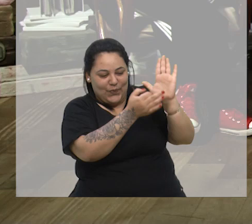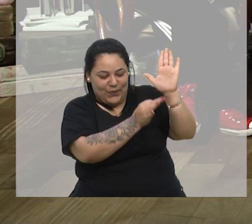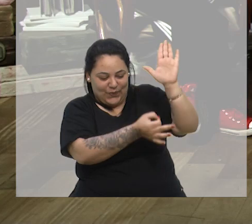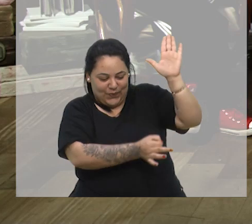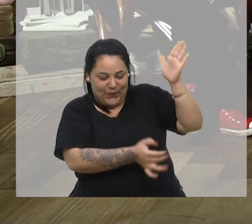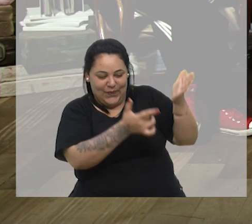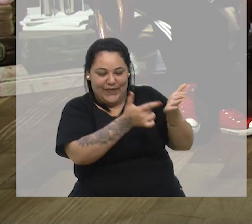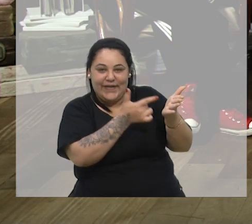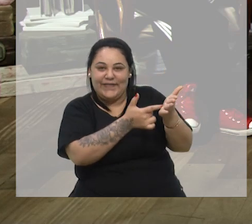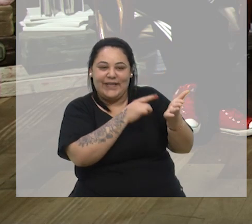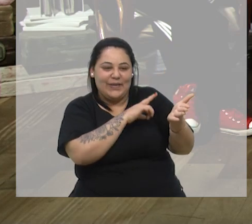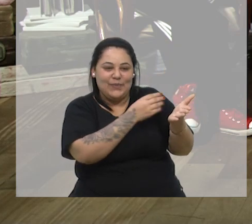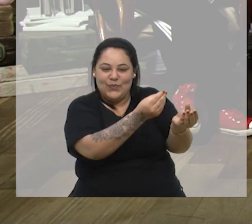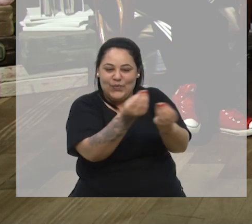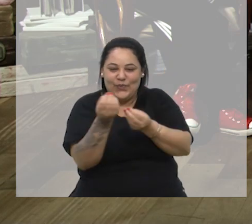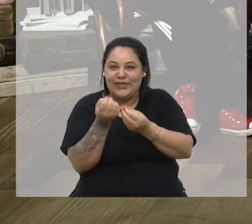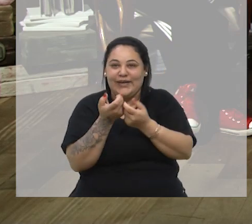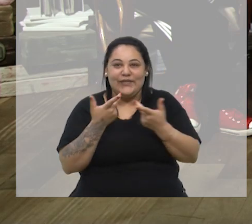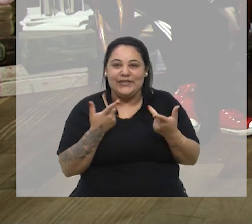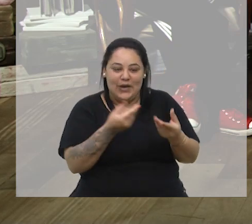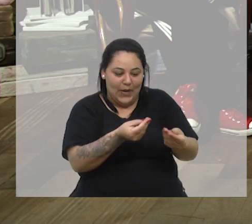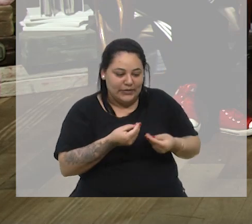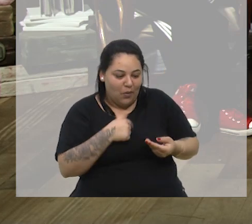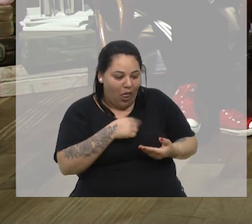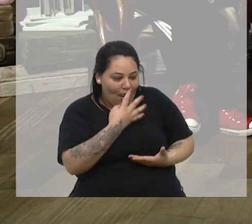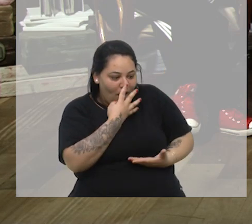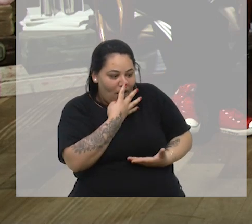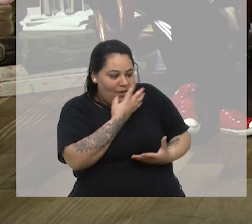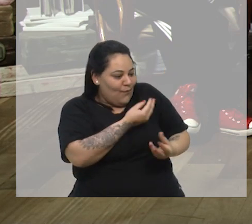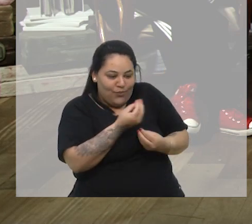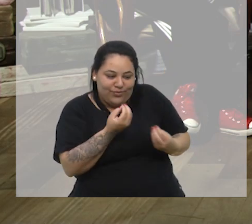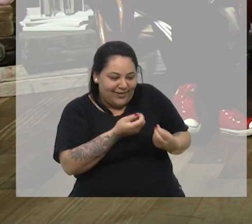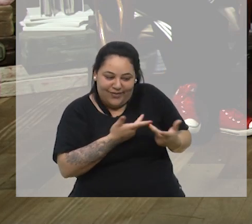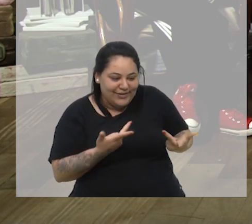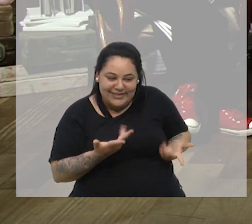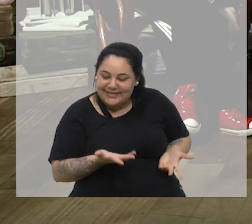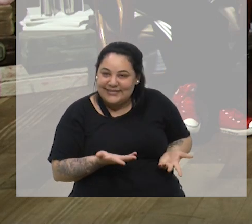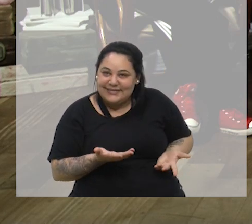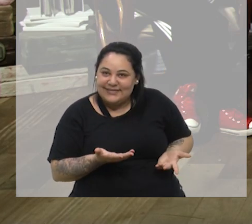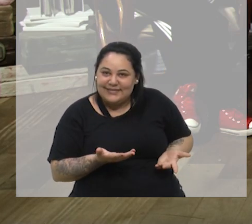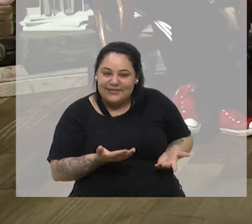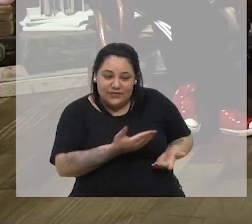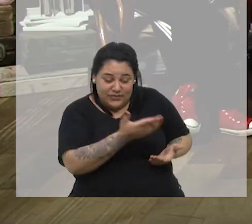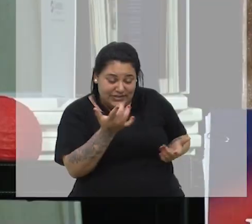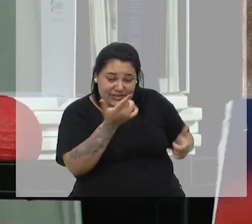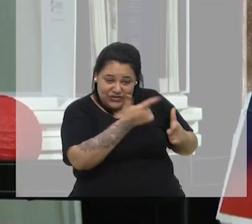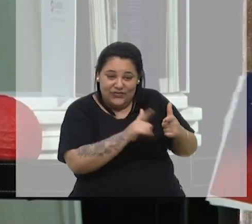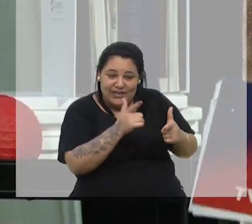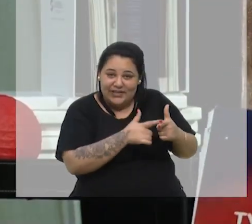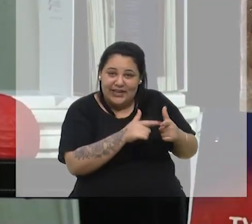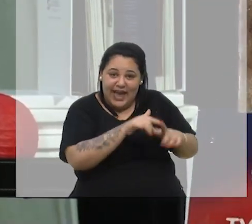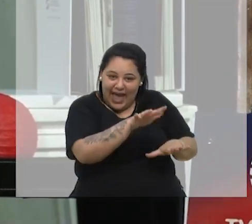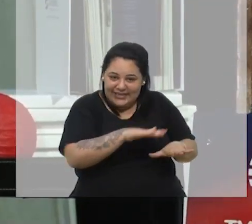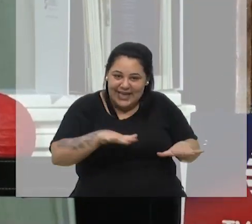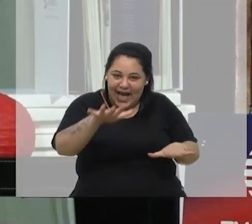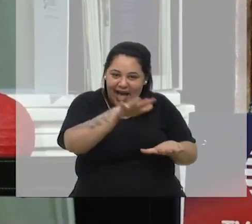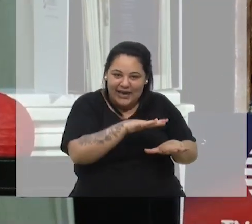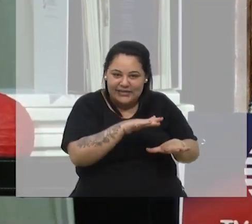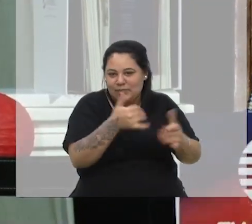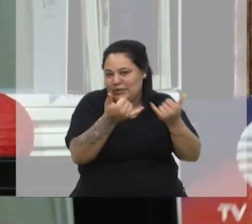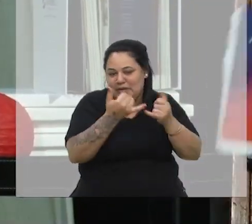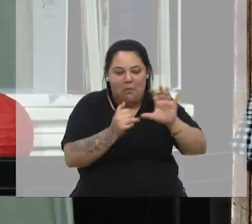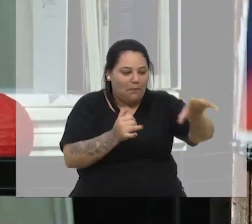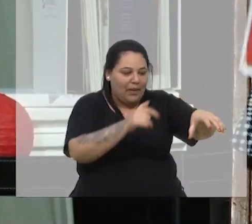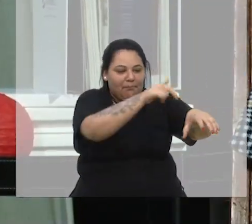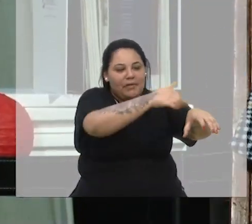com a programação na mão. E é um livro de programação, eu fico chocada. Quando eu recebi, eu olhei e disse, nossa, é muita coisa